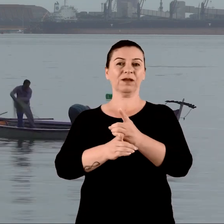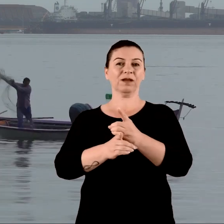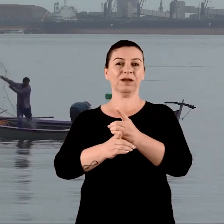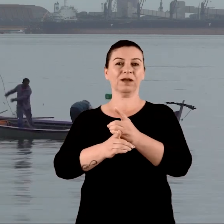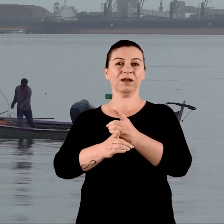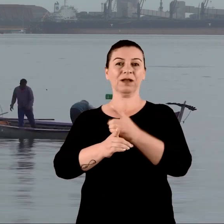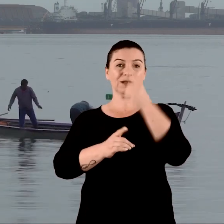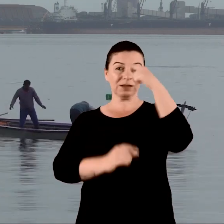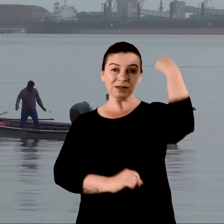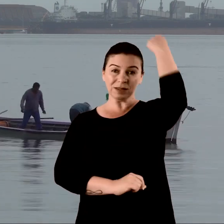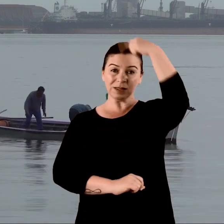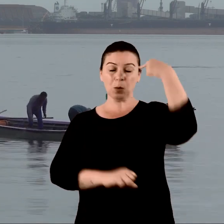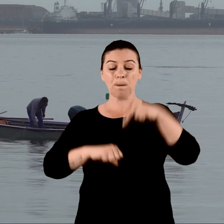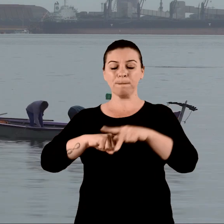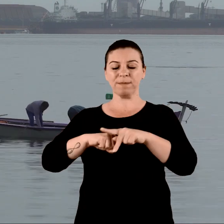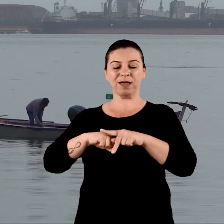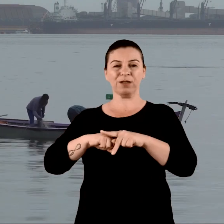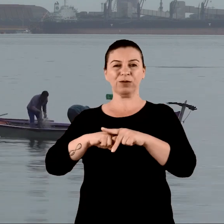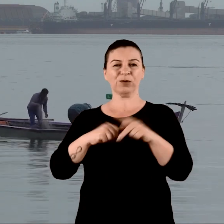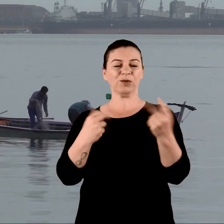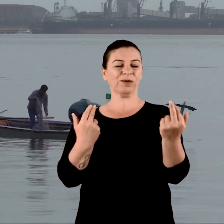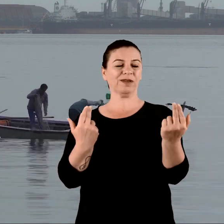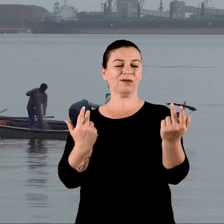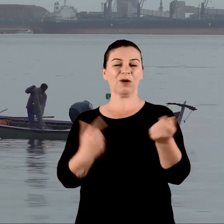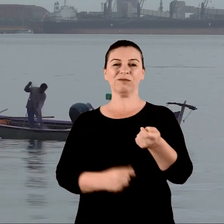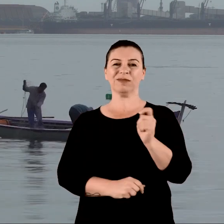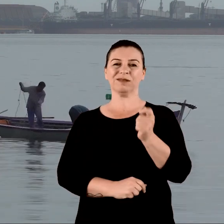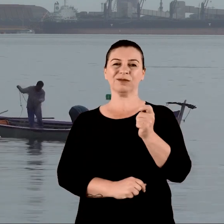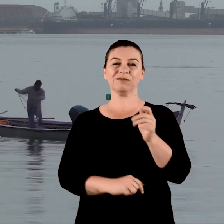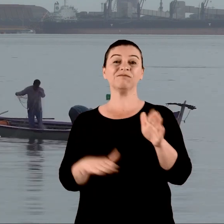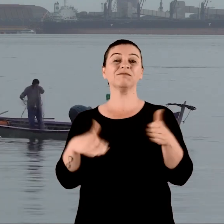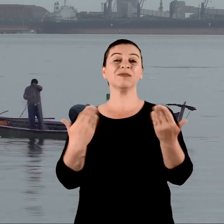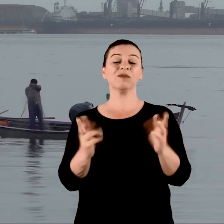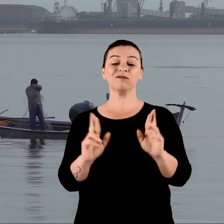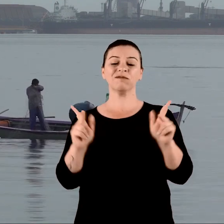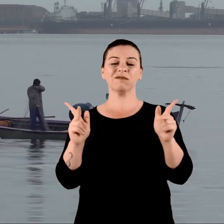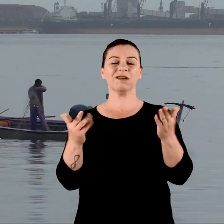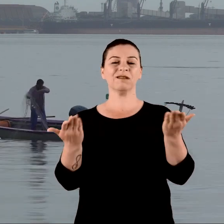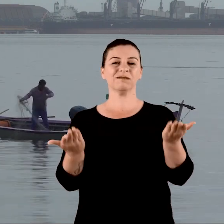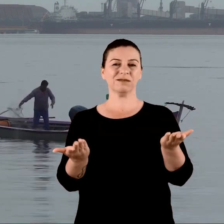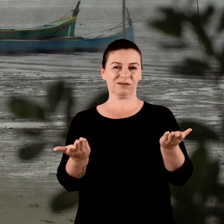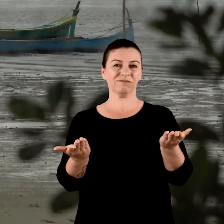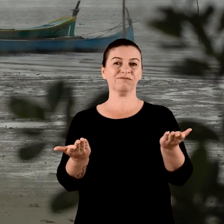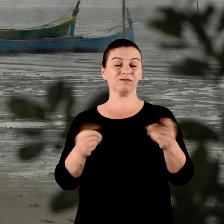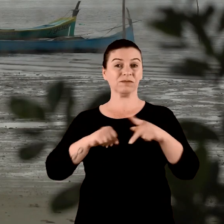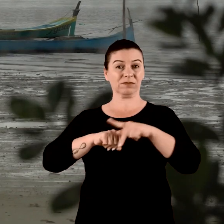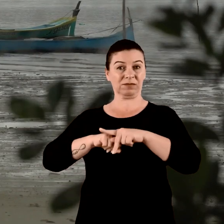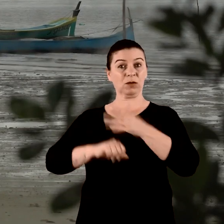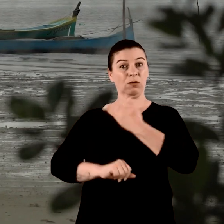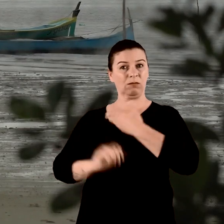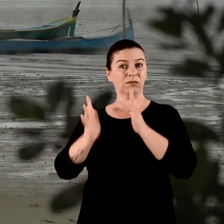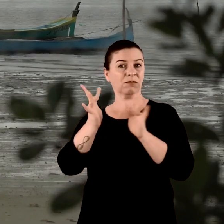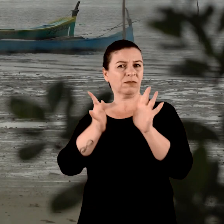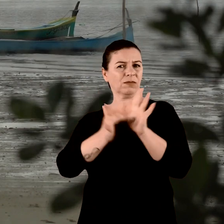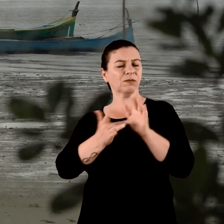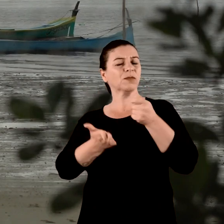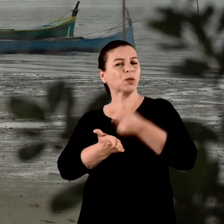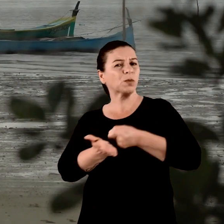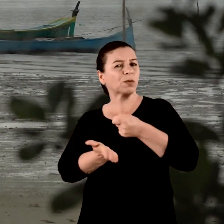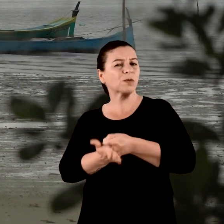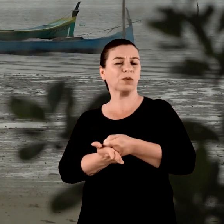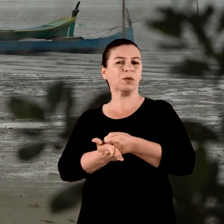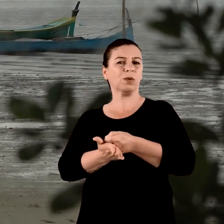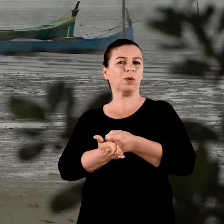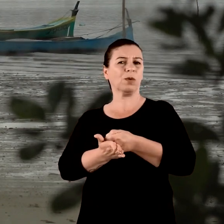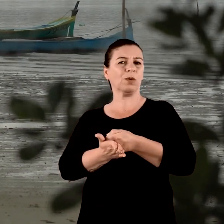você identifica São Pedro e o pescador. Que diferença tem isso? Pedro o apóstolo, um